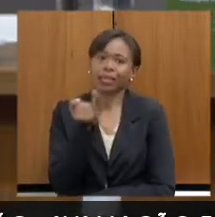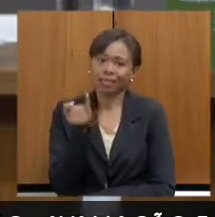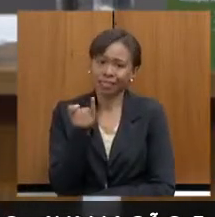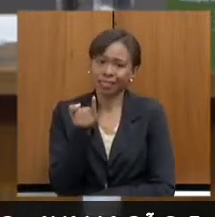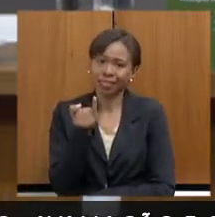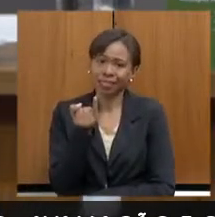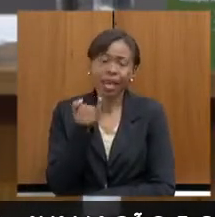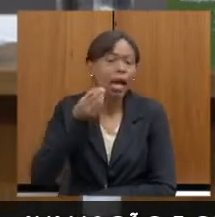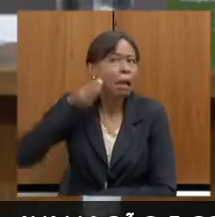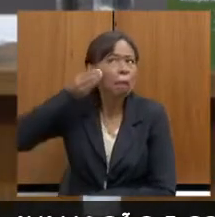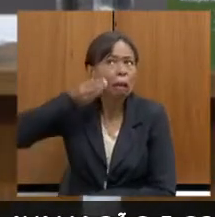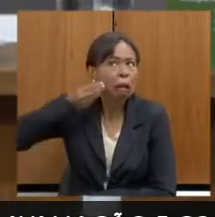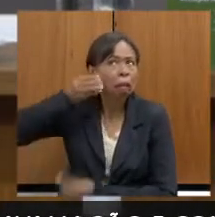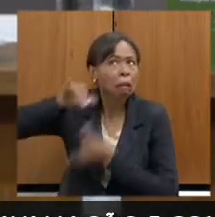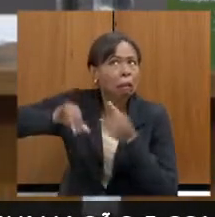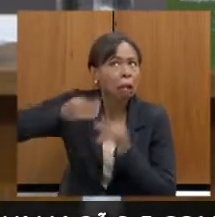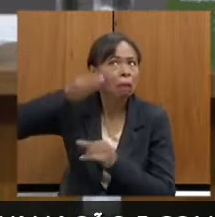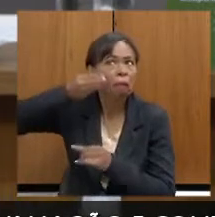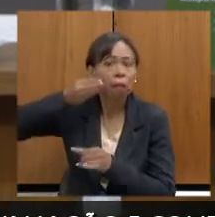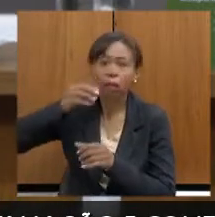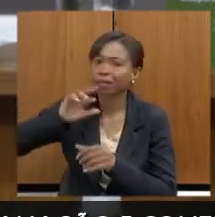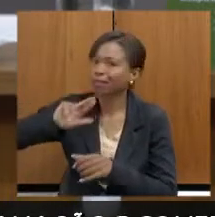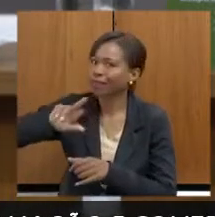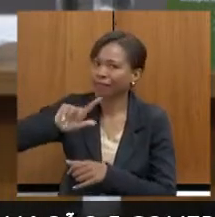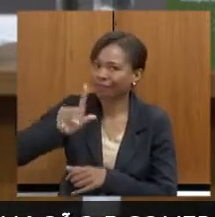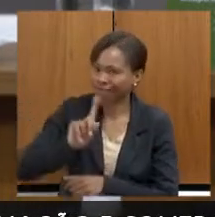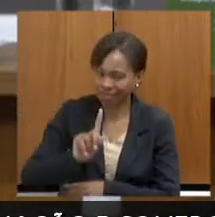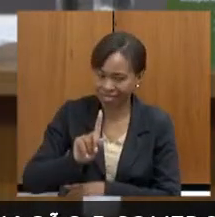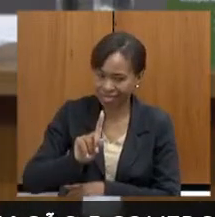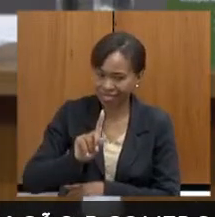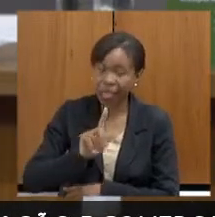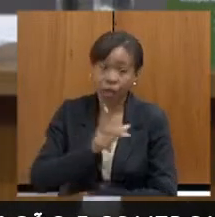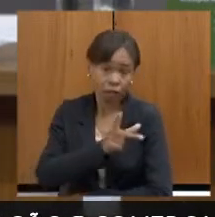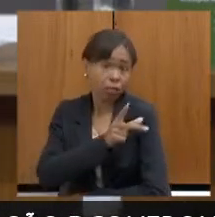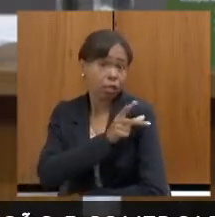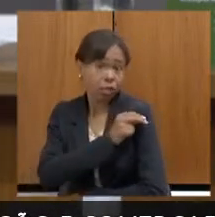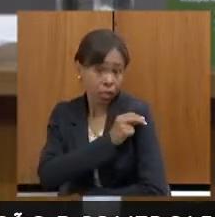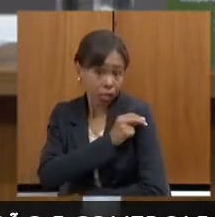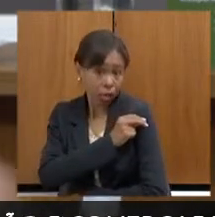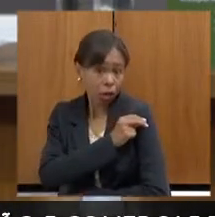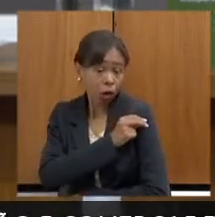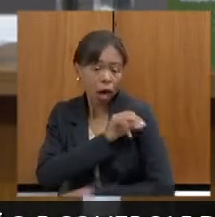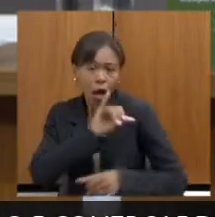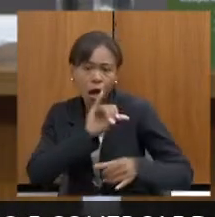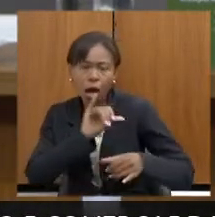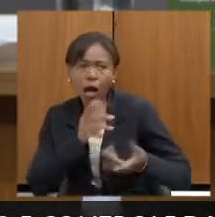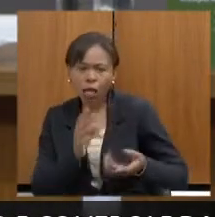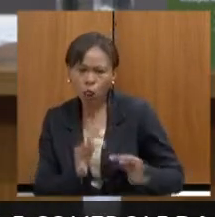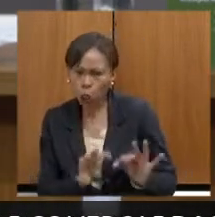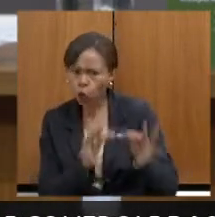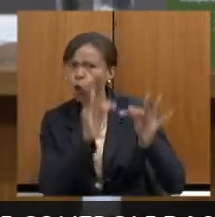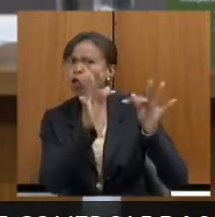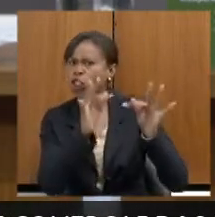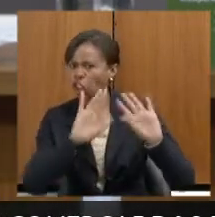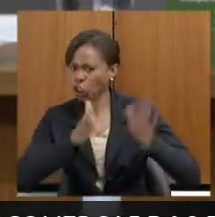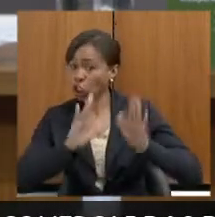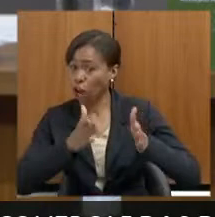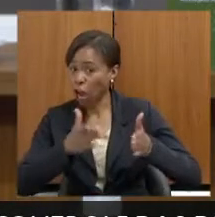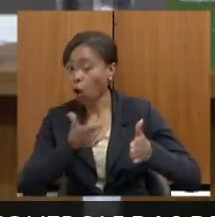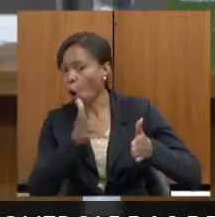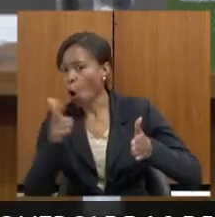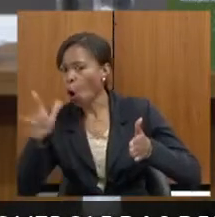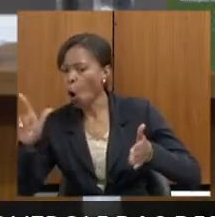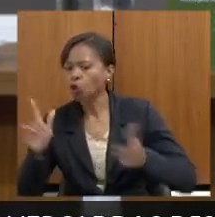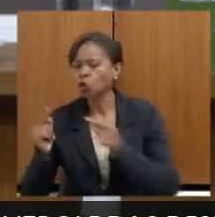é experimental a tecnologia dela já estabelecido em outras vacinas Então essa vacina é